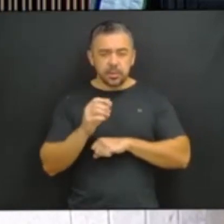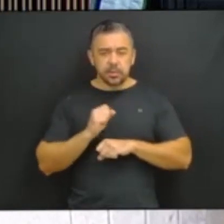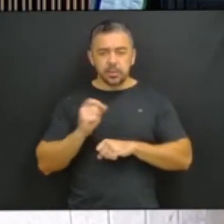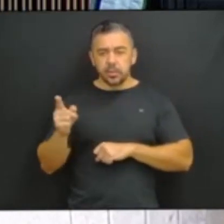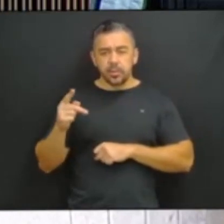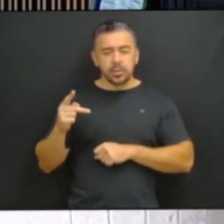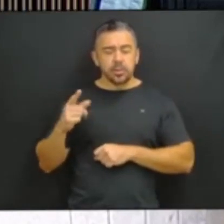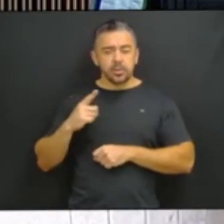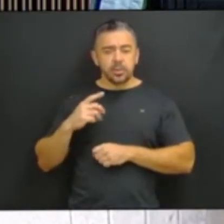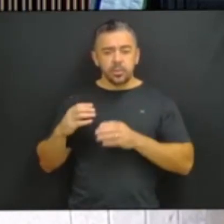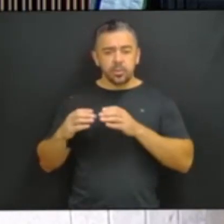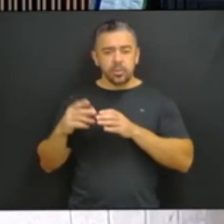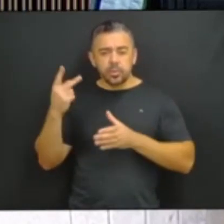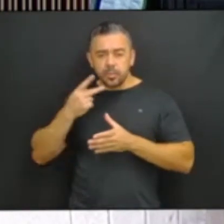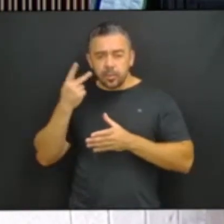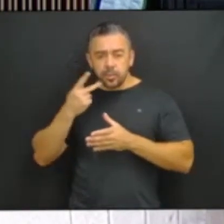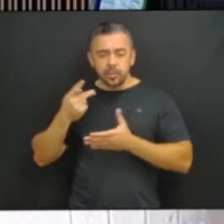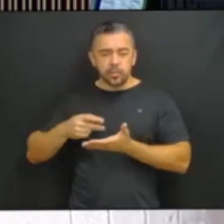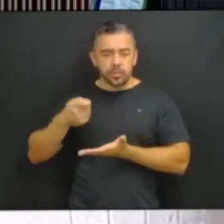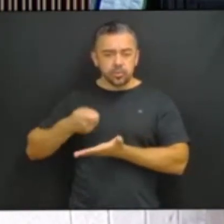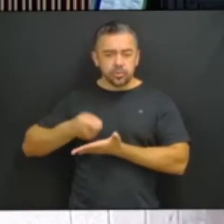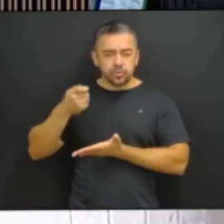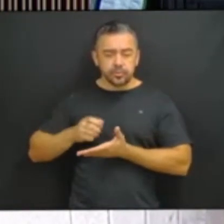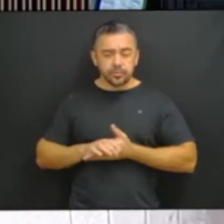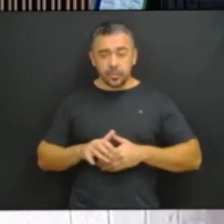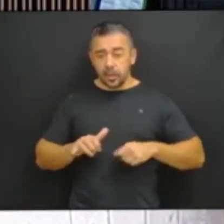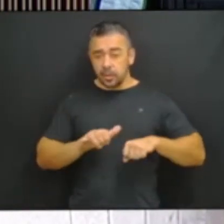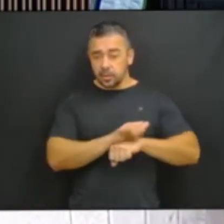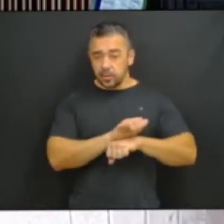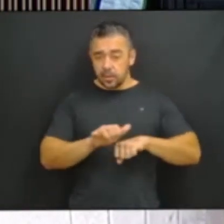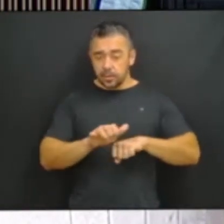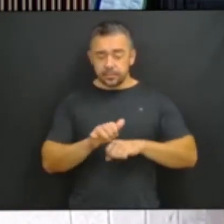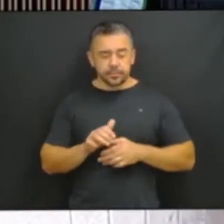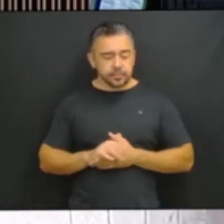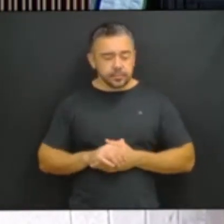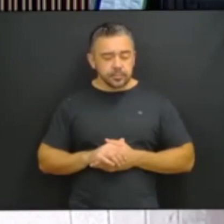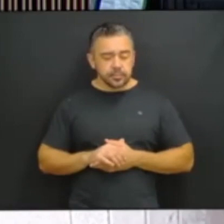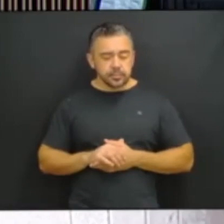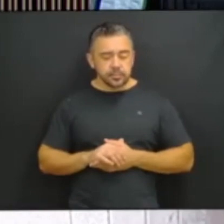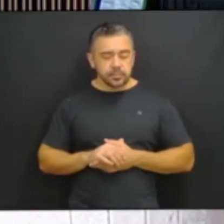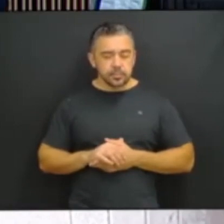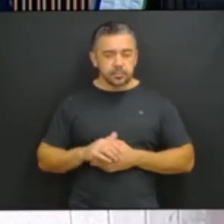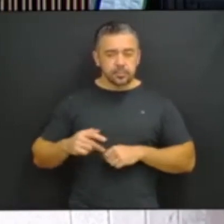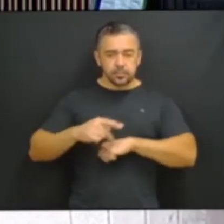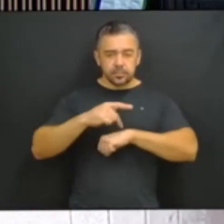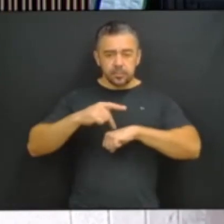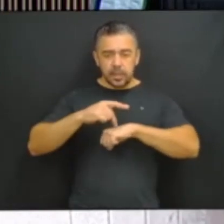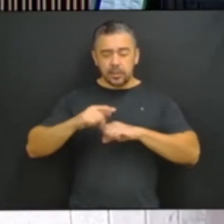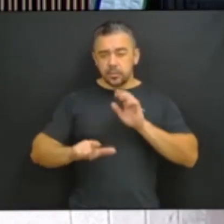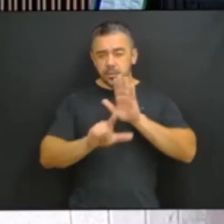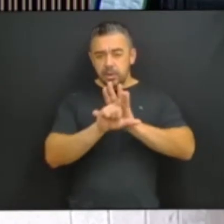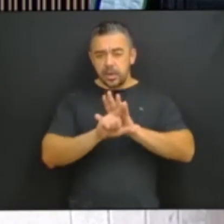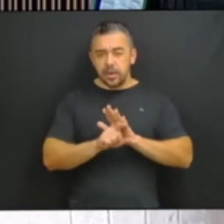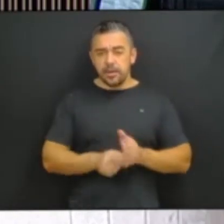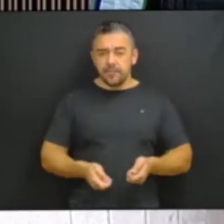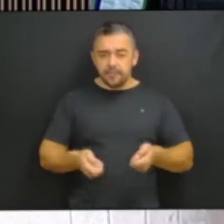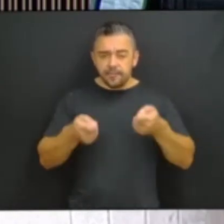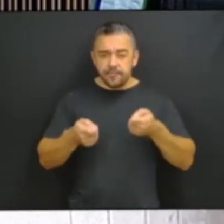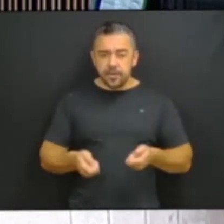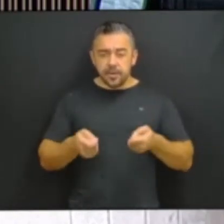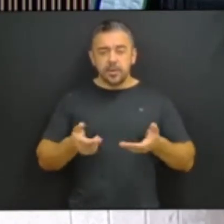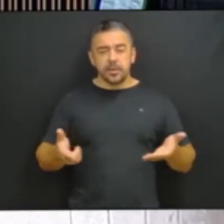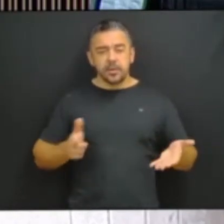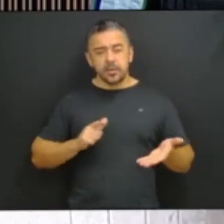a sentença a estratégia num país com leis mais firmes a gente